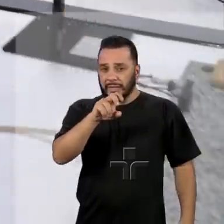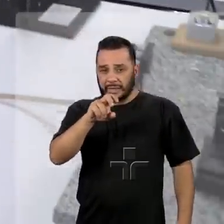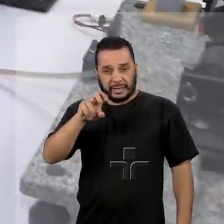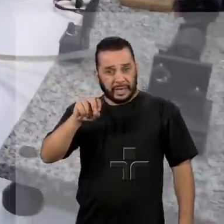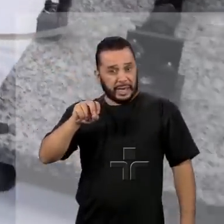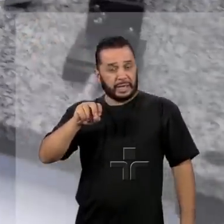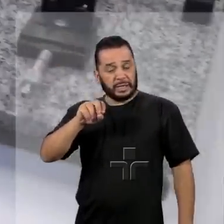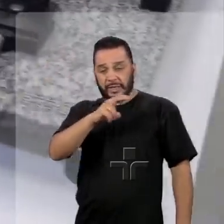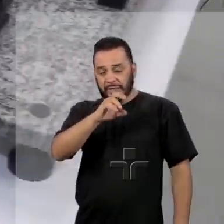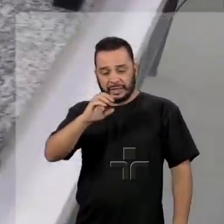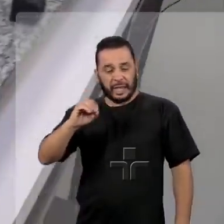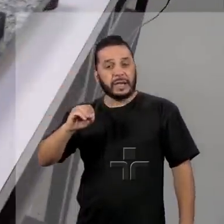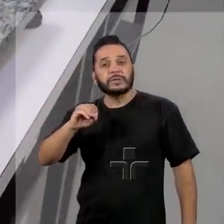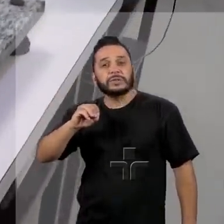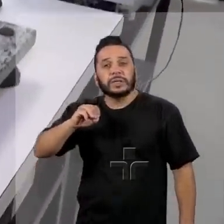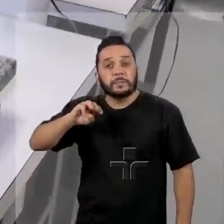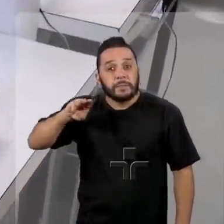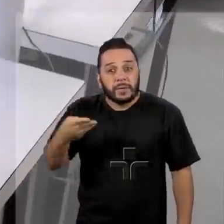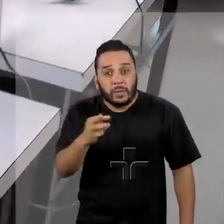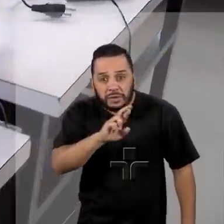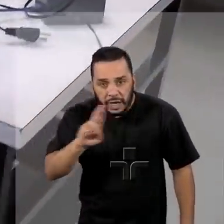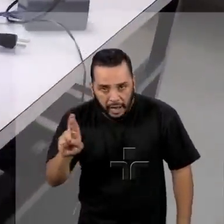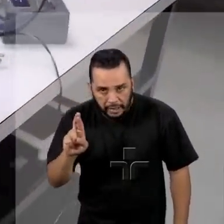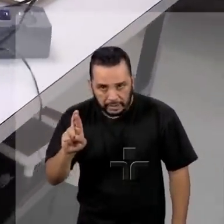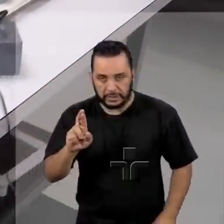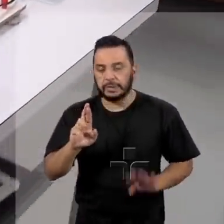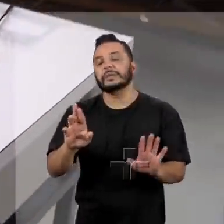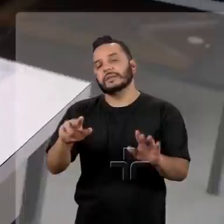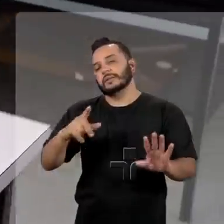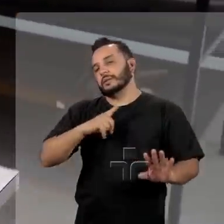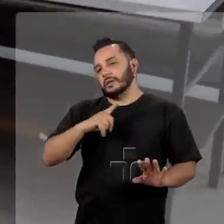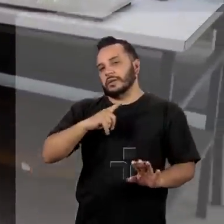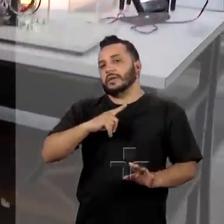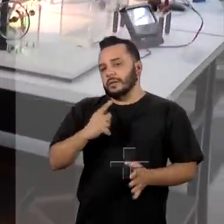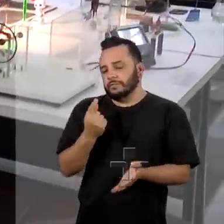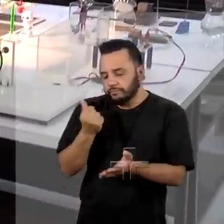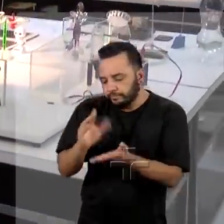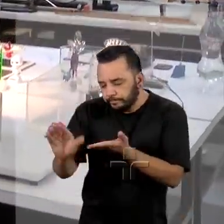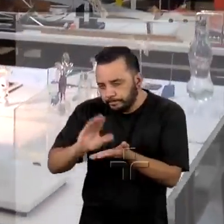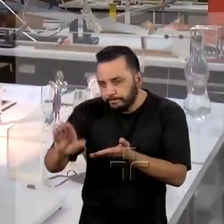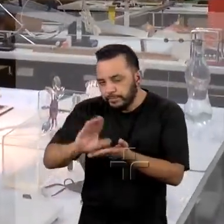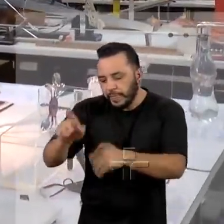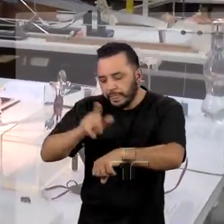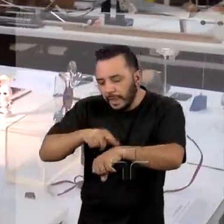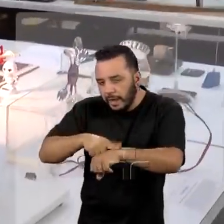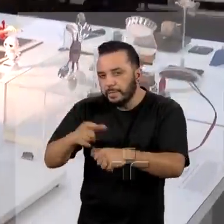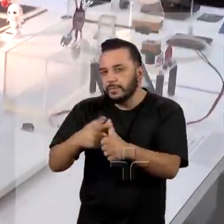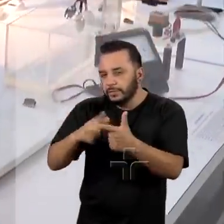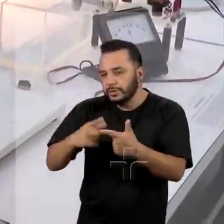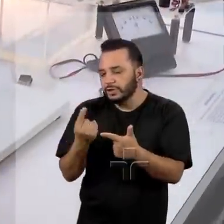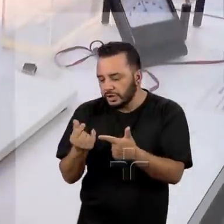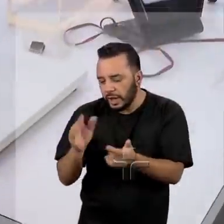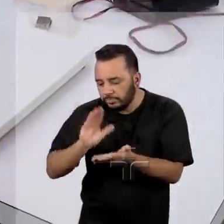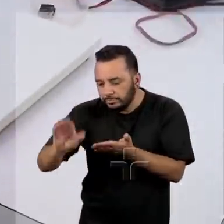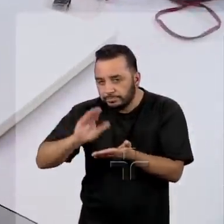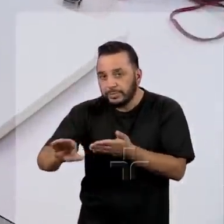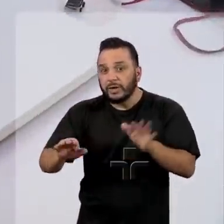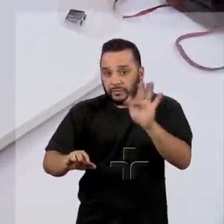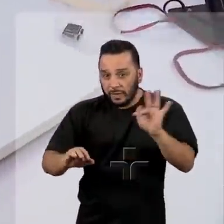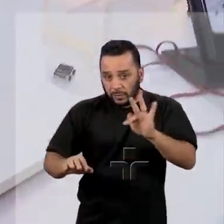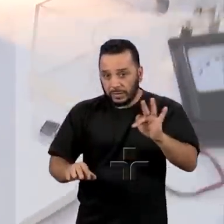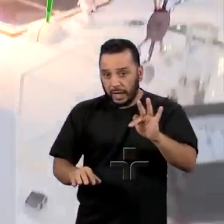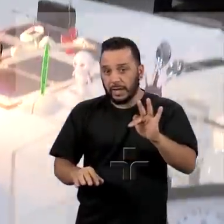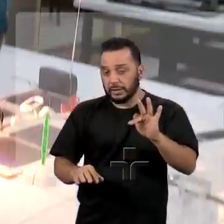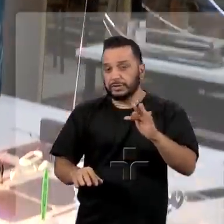ciência e tecnologia também exige tempo e dinheiro. Em São Paulo, as universidades estaduais são vinculadas